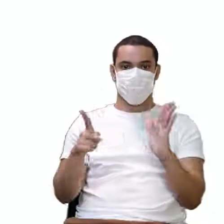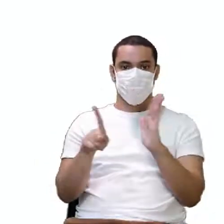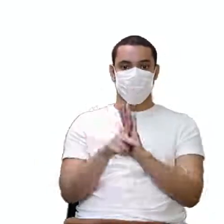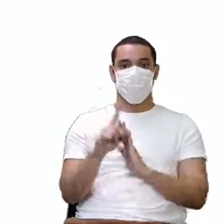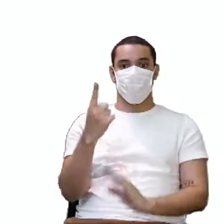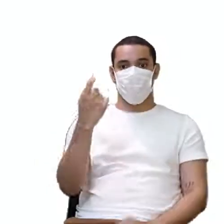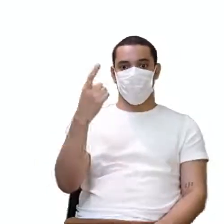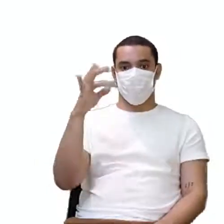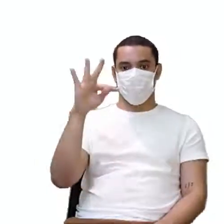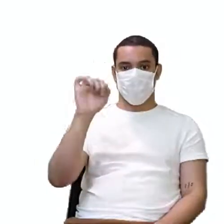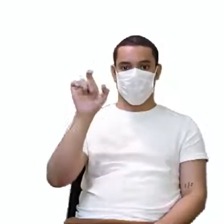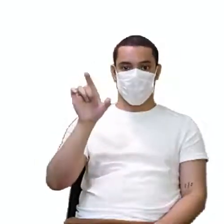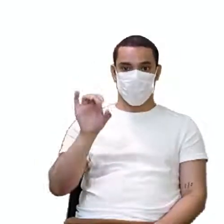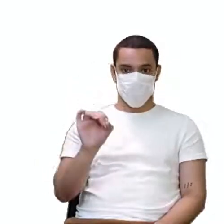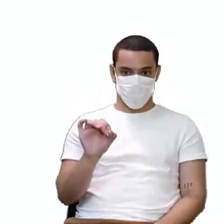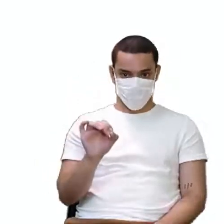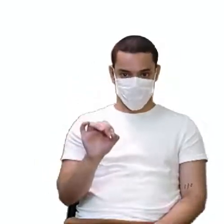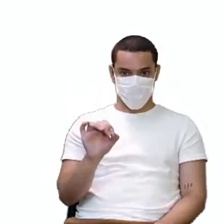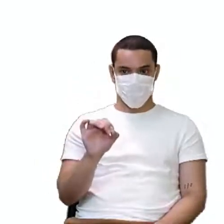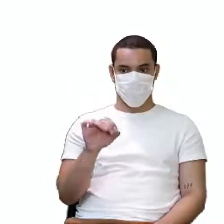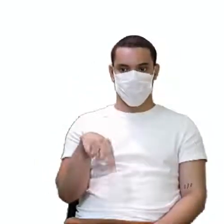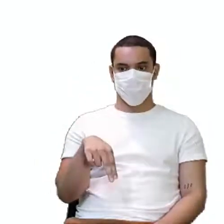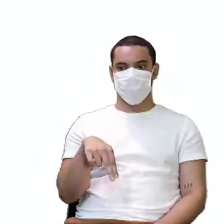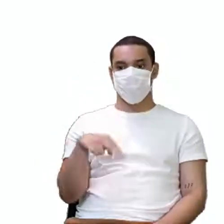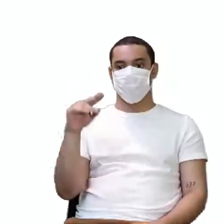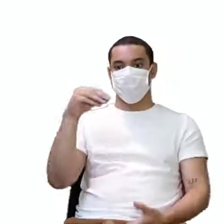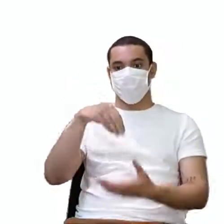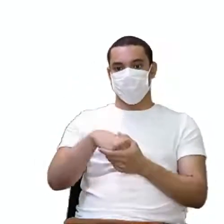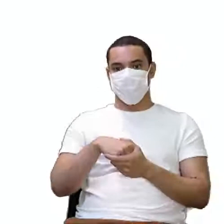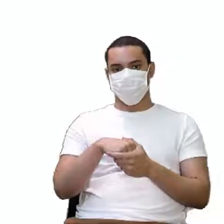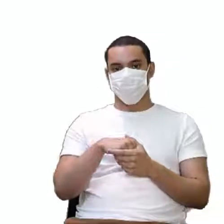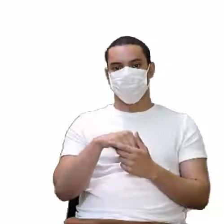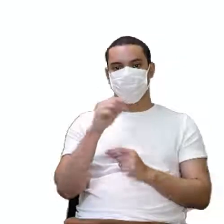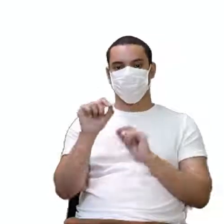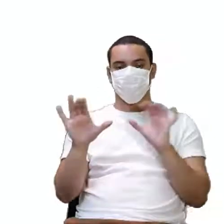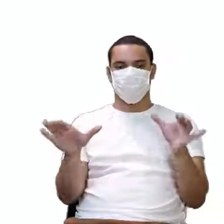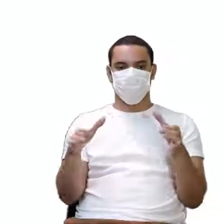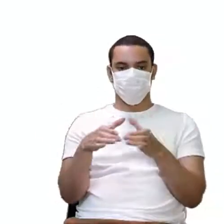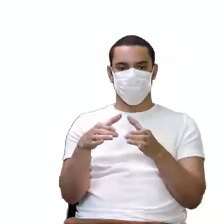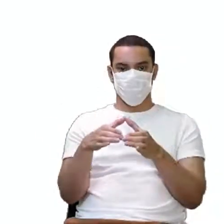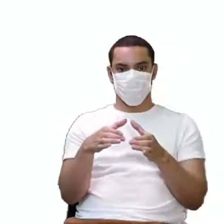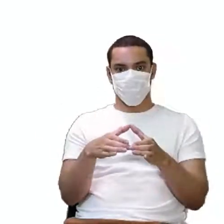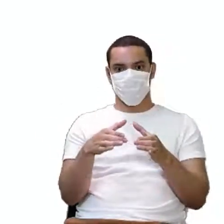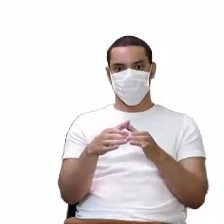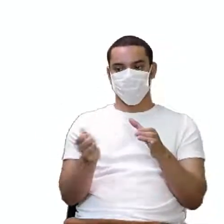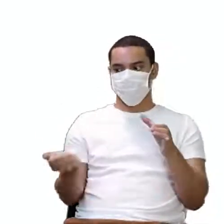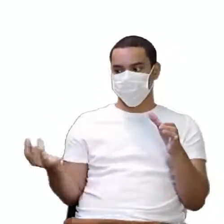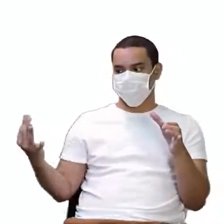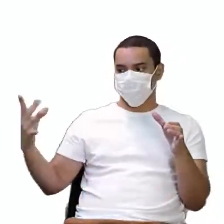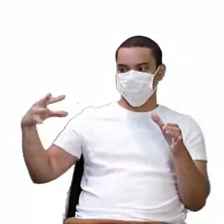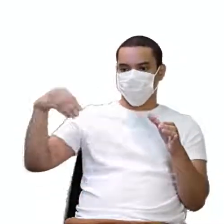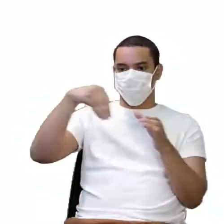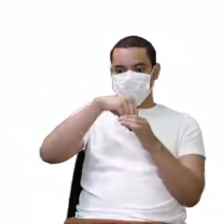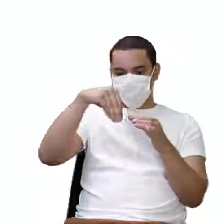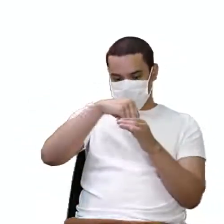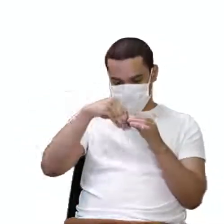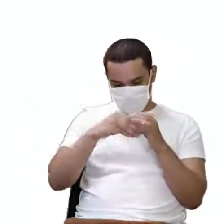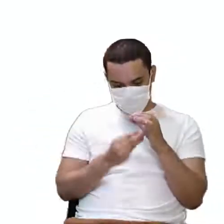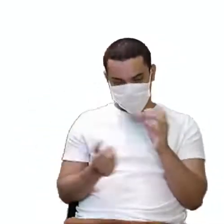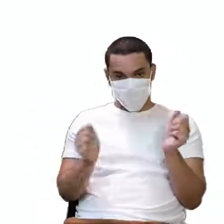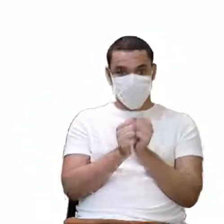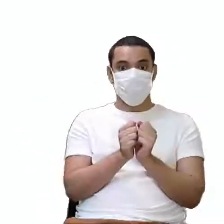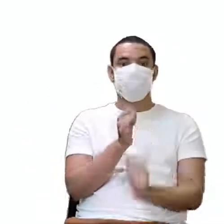taxon, ou taxa, né, como nós falamos, dentro de um grande agrupamento.